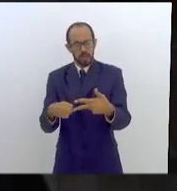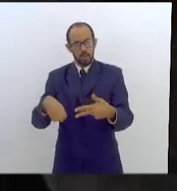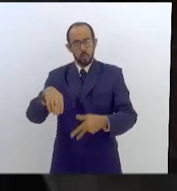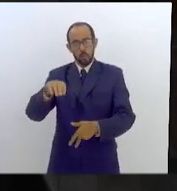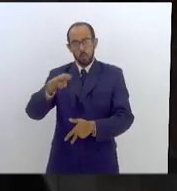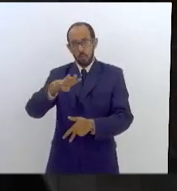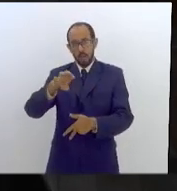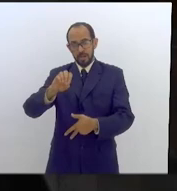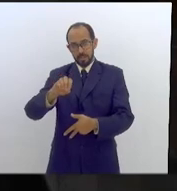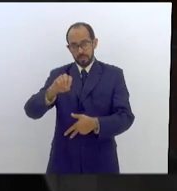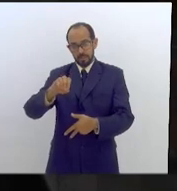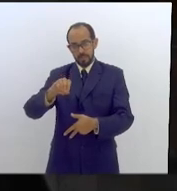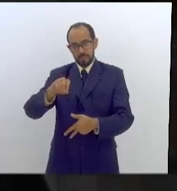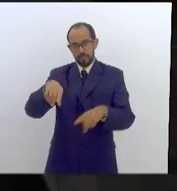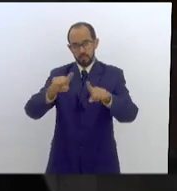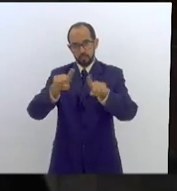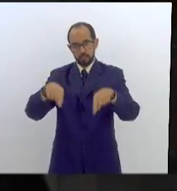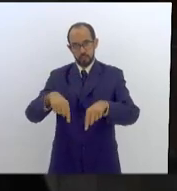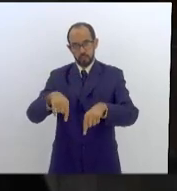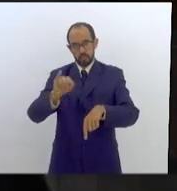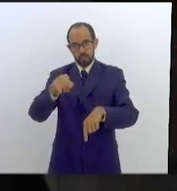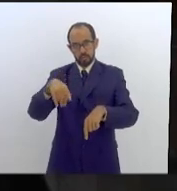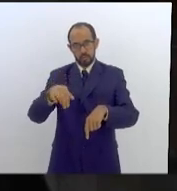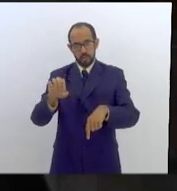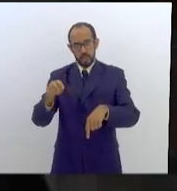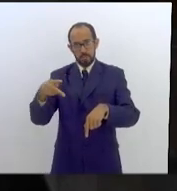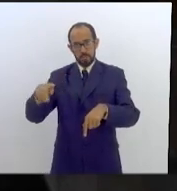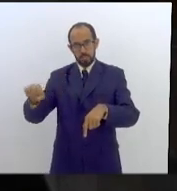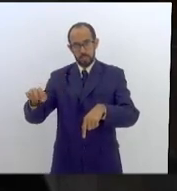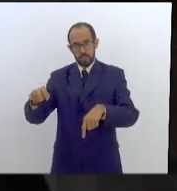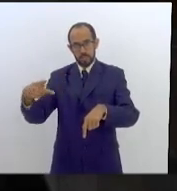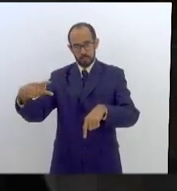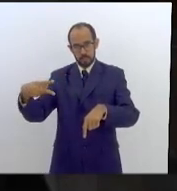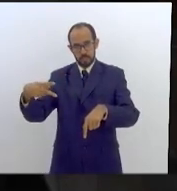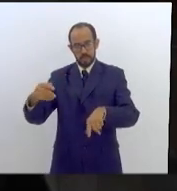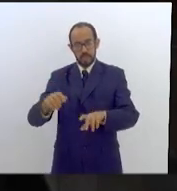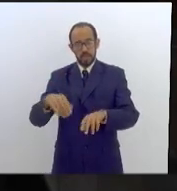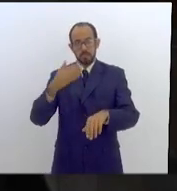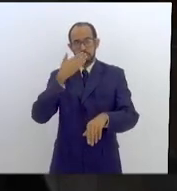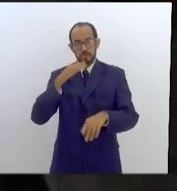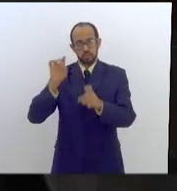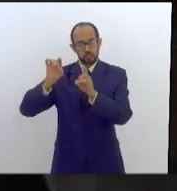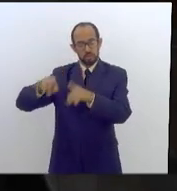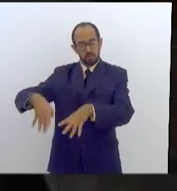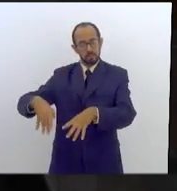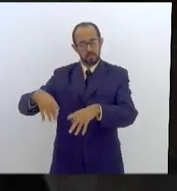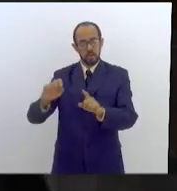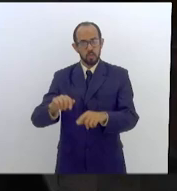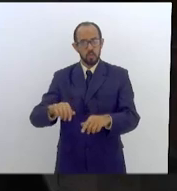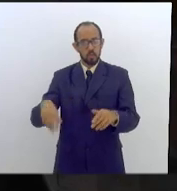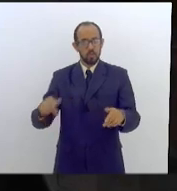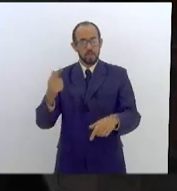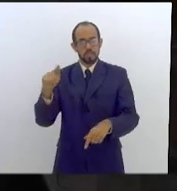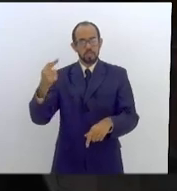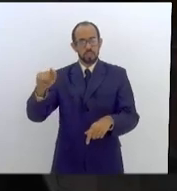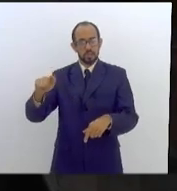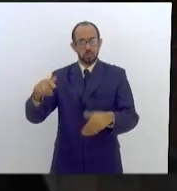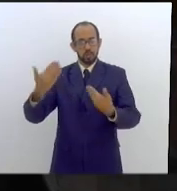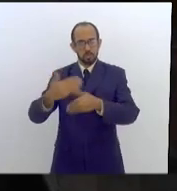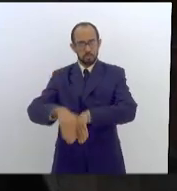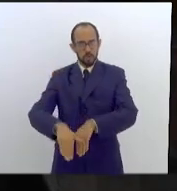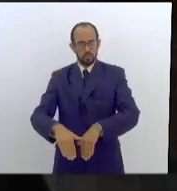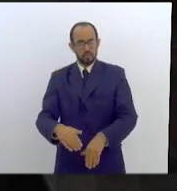40 servidores do INEP pediram demissão denunciando fraudes na gestão do órgão e na gestão da prova então na verdade